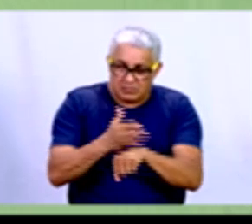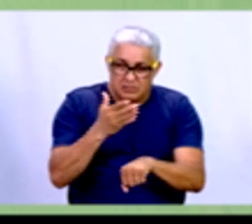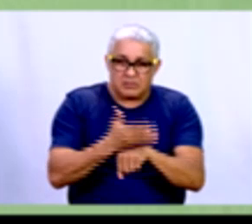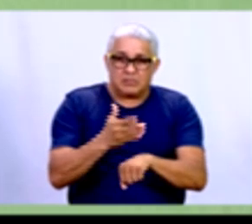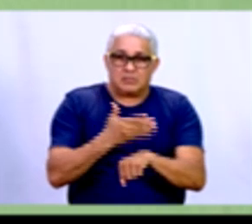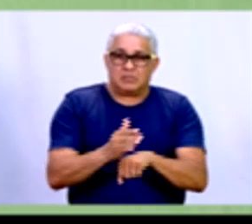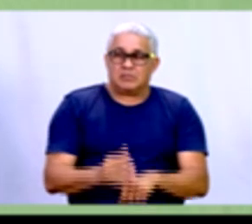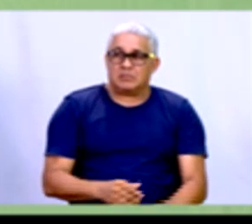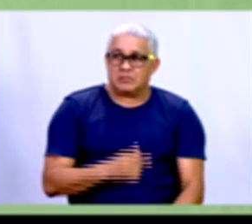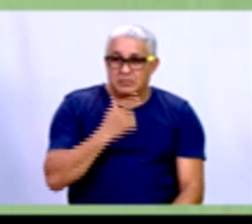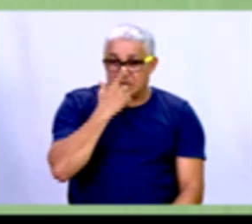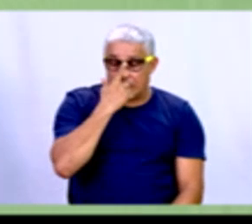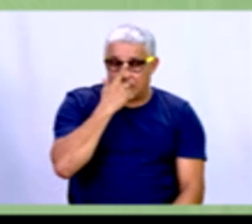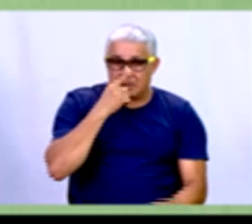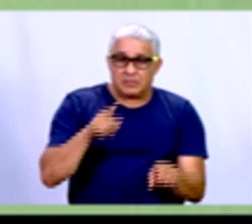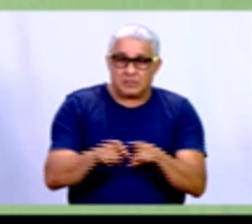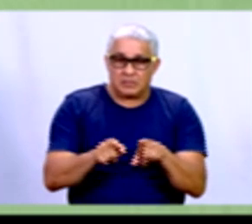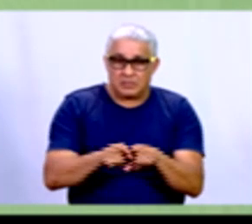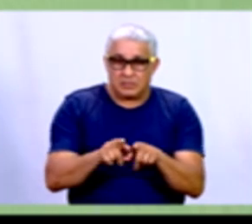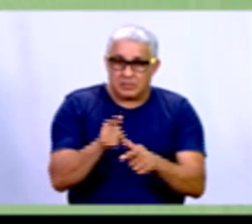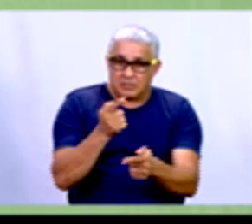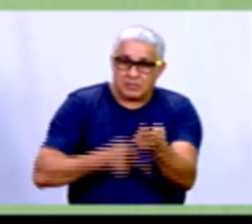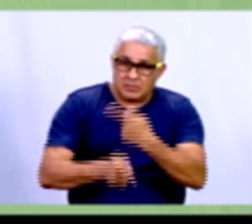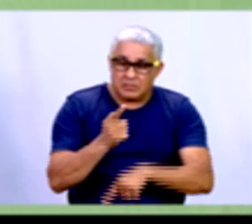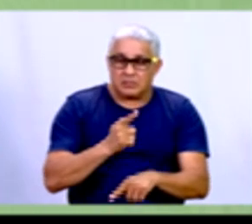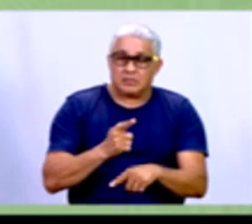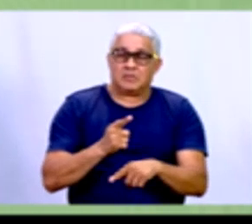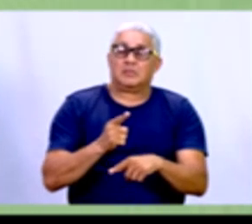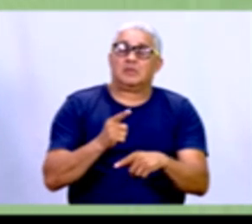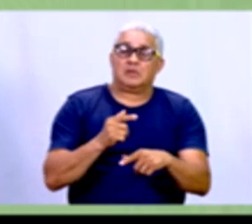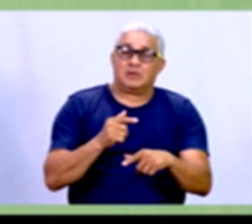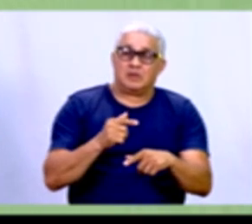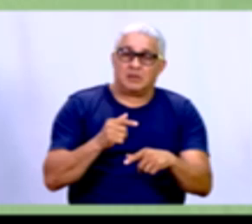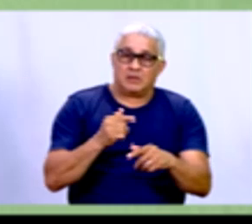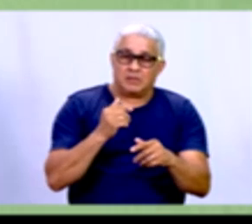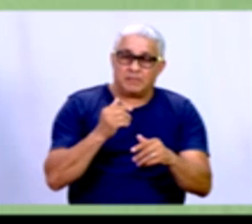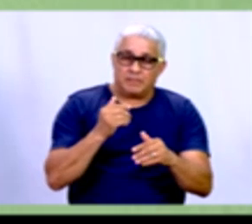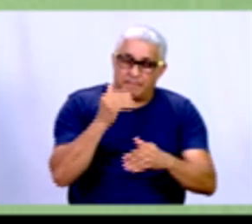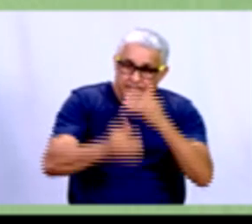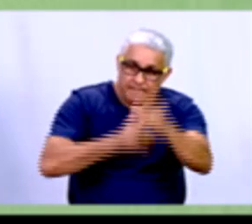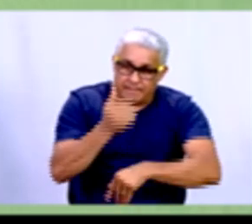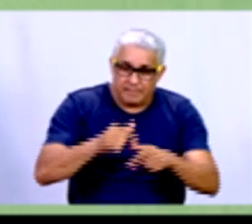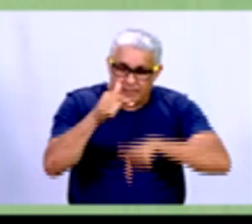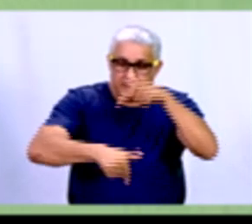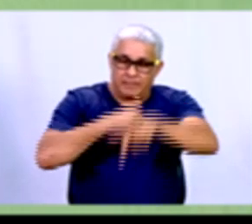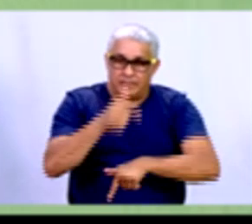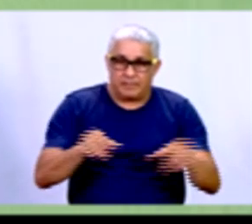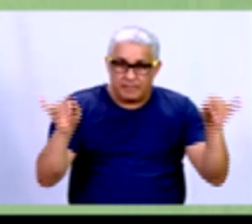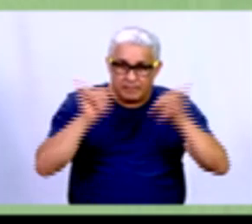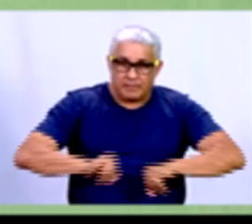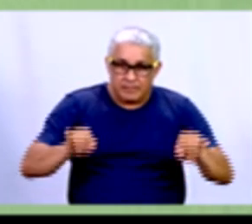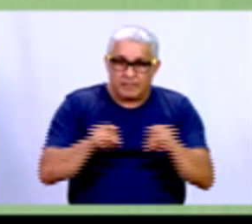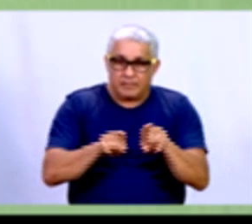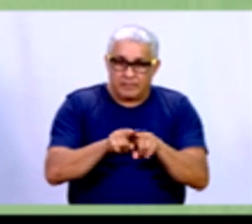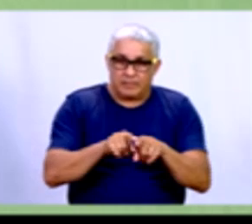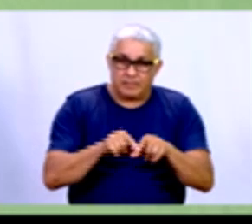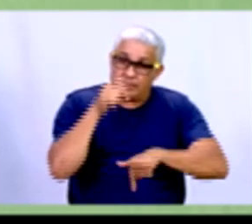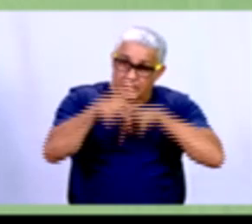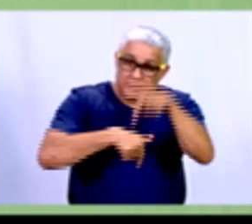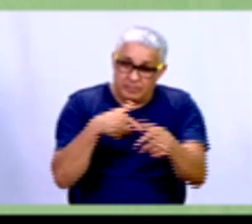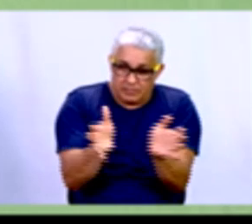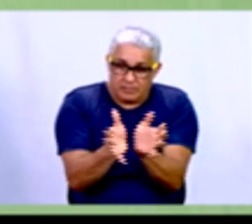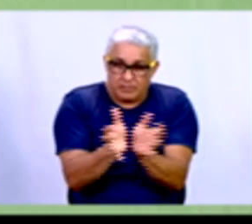daí. Gerenciamento de processos de trabalho informatizados. Trabalhos em grupo com auxílio